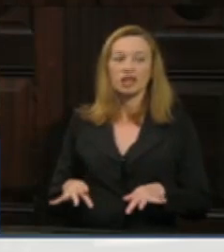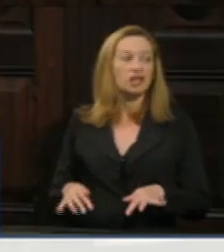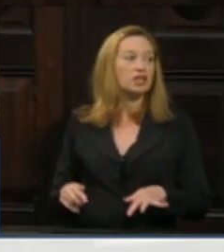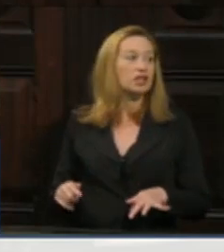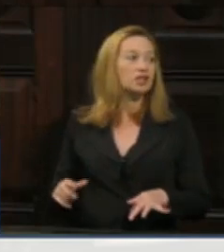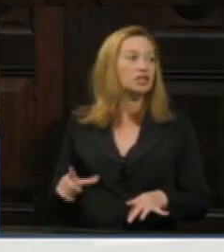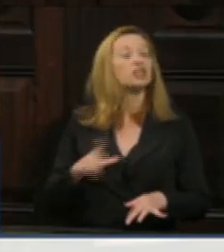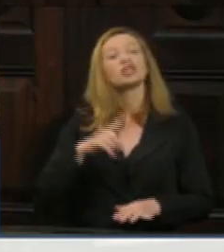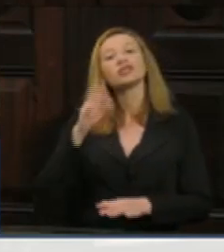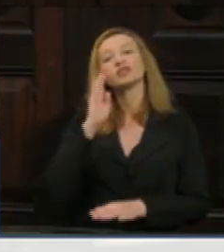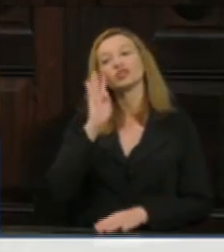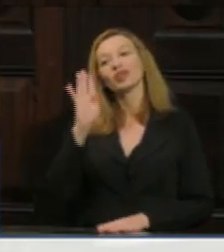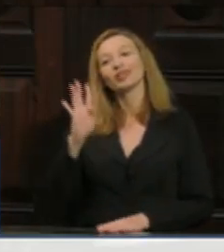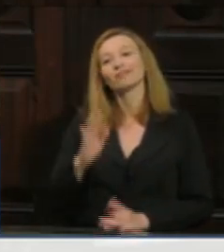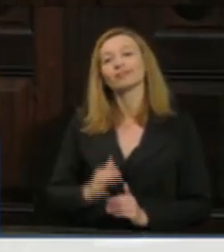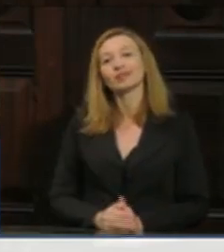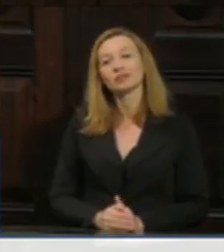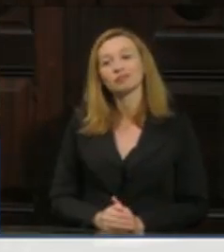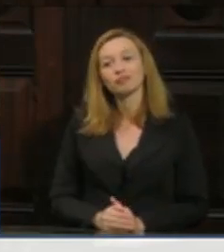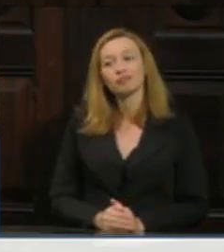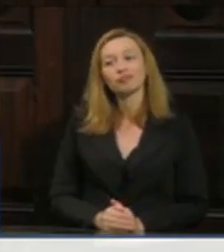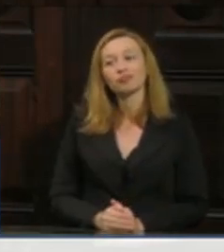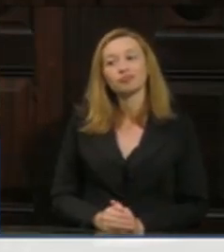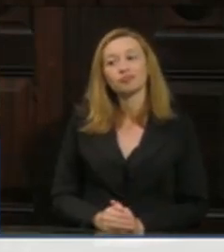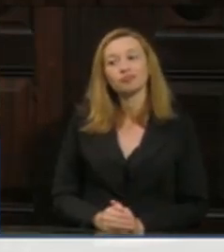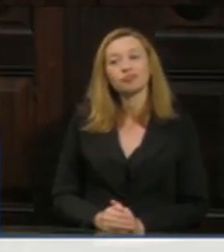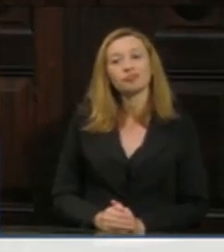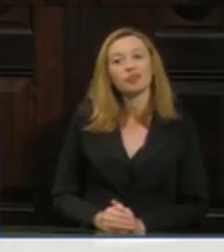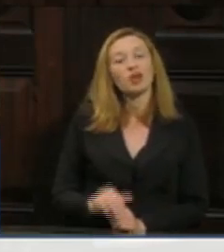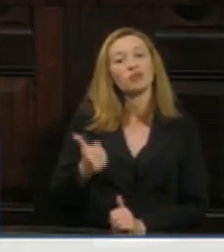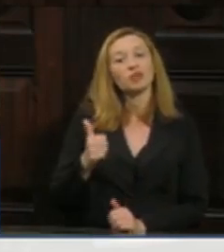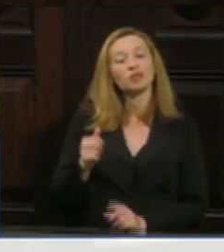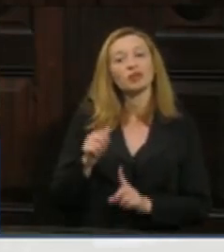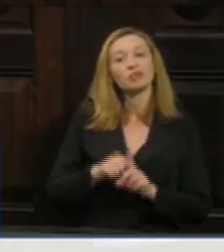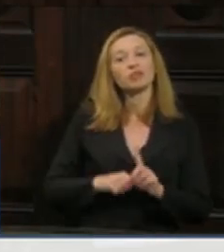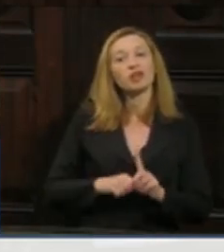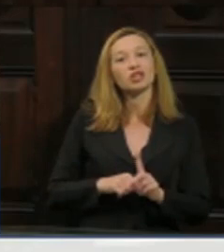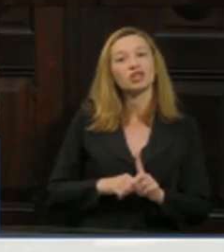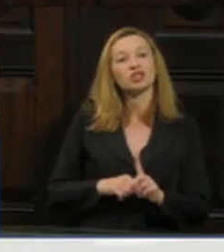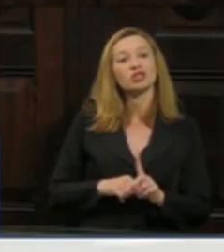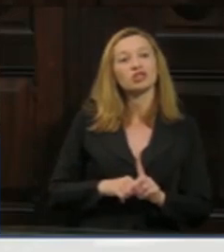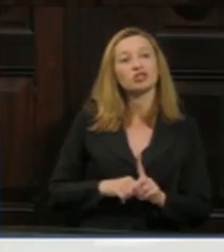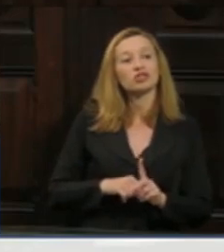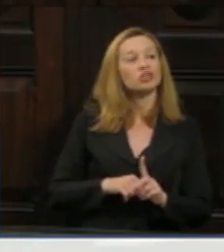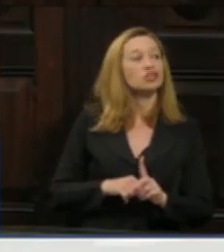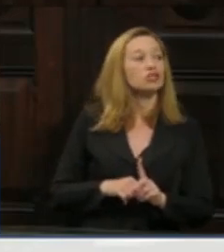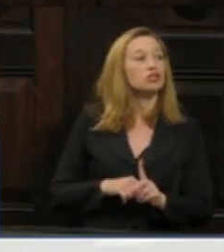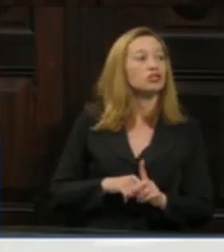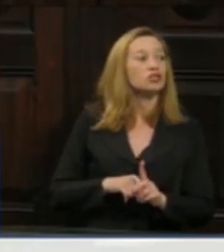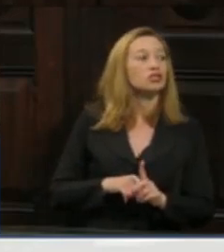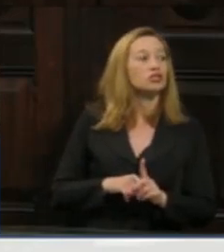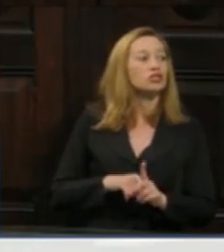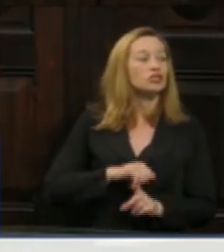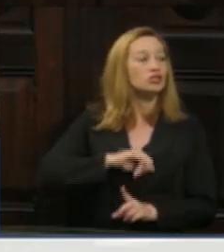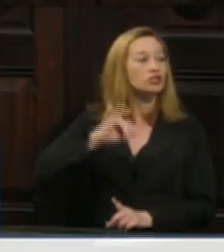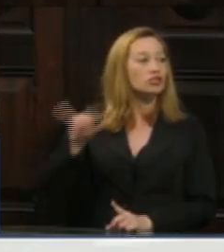borrarem as pernas das nossas calças, estaremos com o nosso